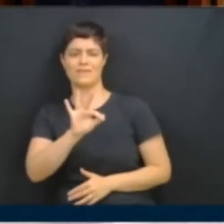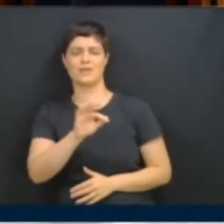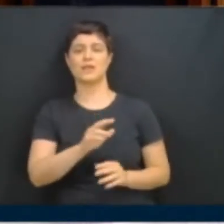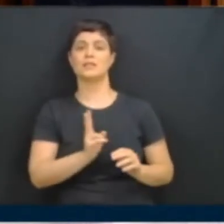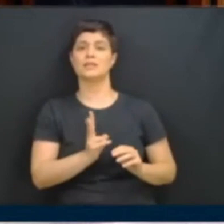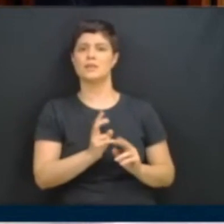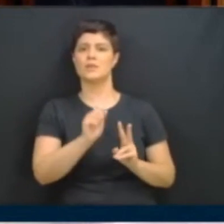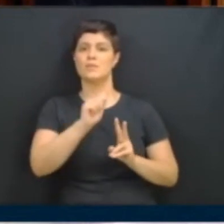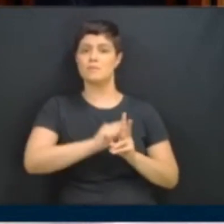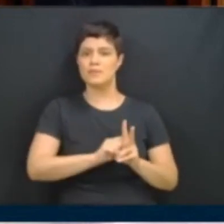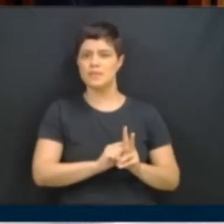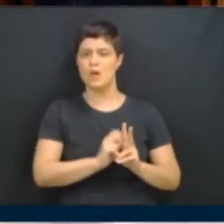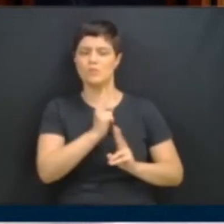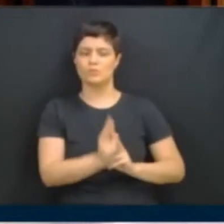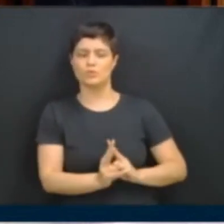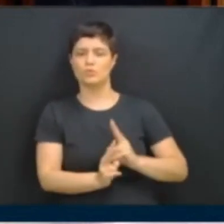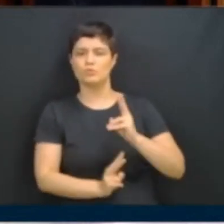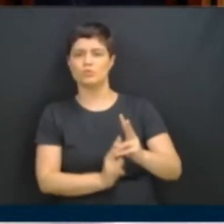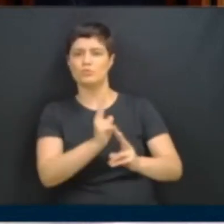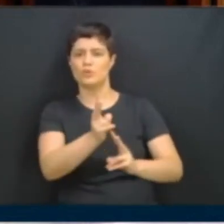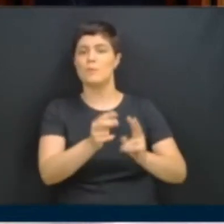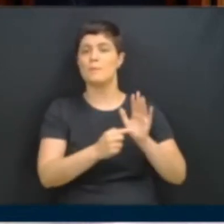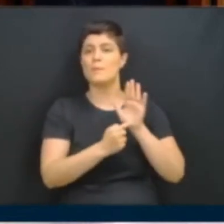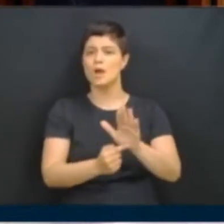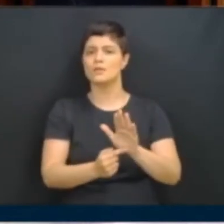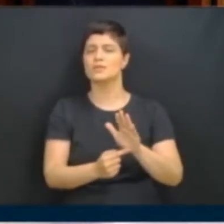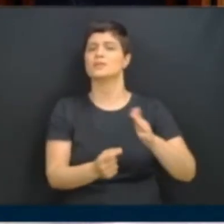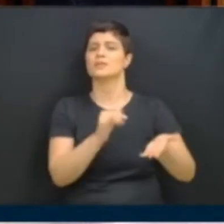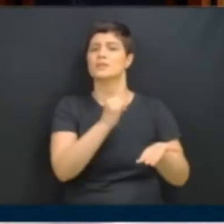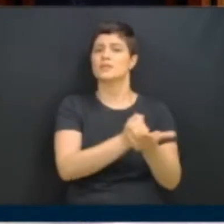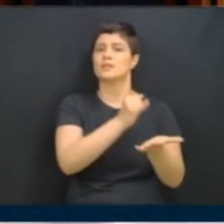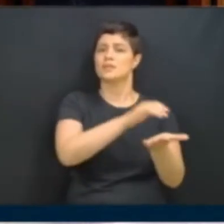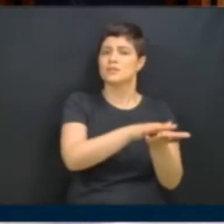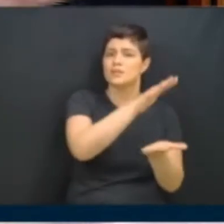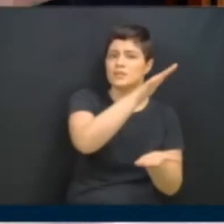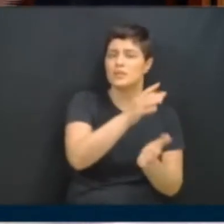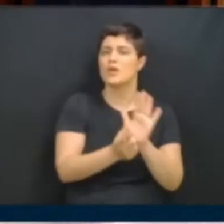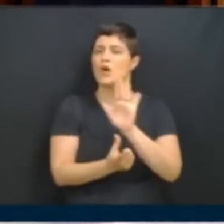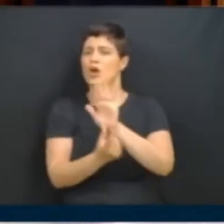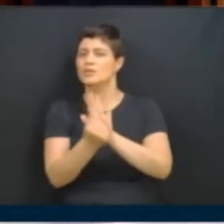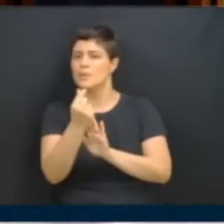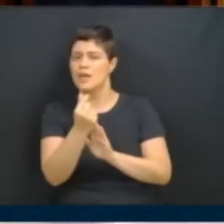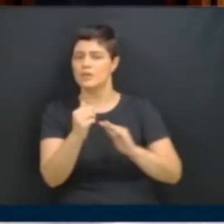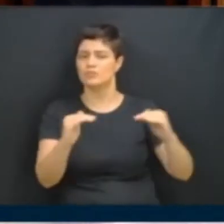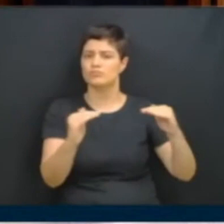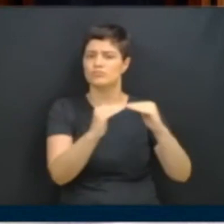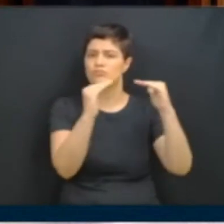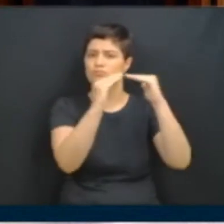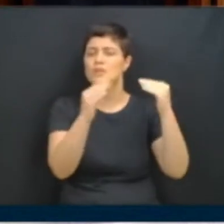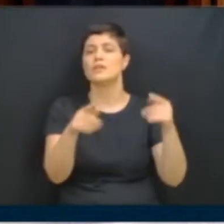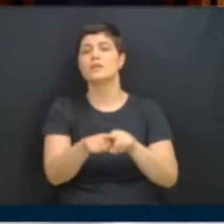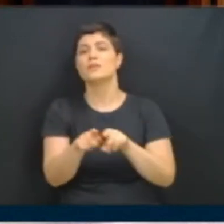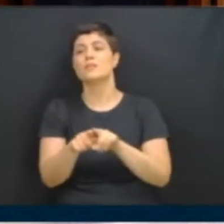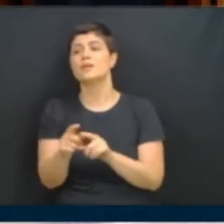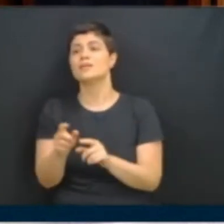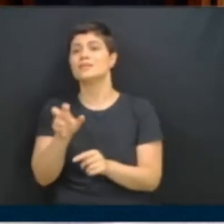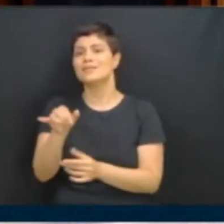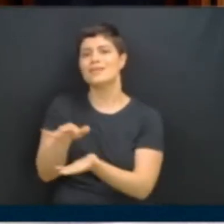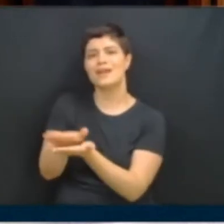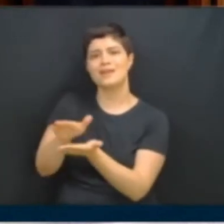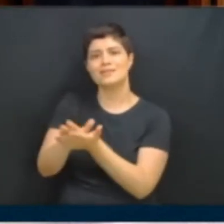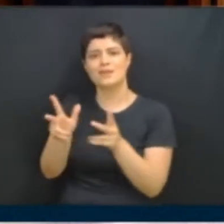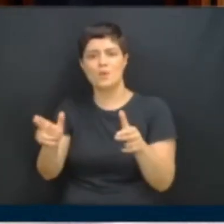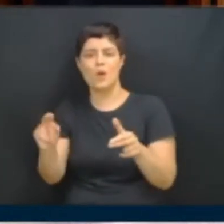que pode estar havendo um descompasso entre o orçamento e a execução orçamentária. E indicou para o presidente que ele não